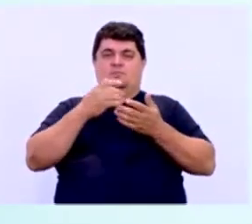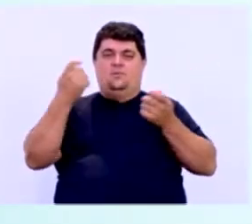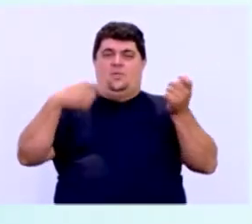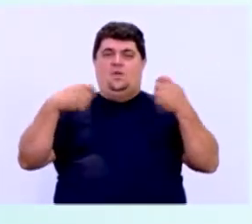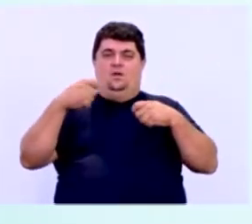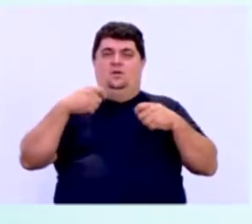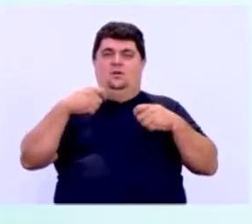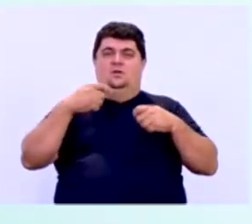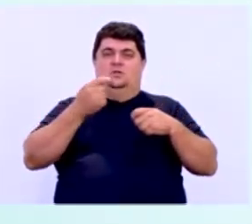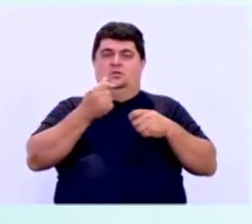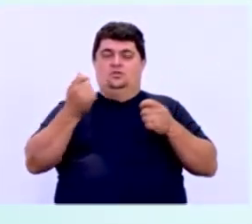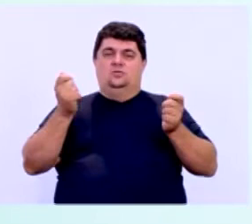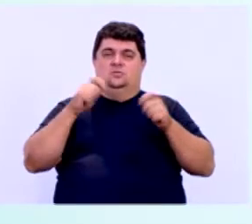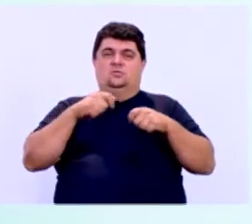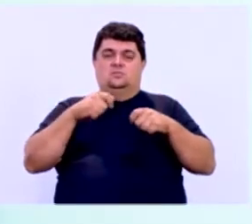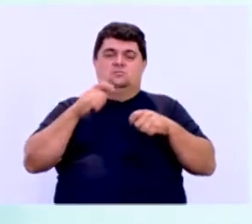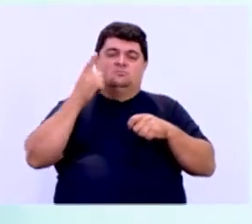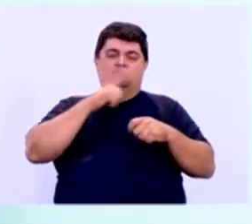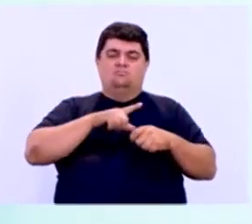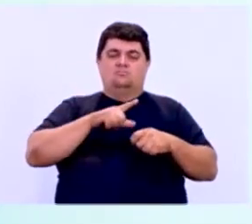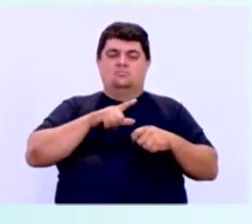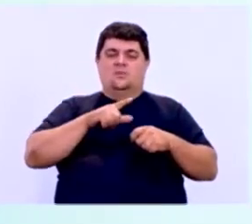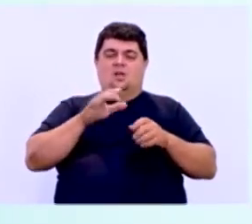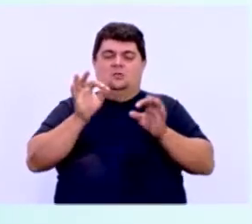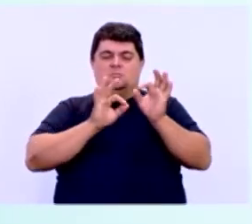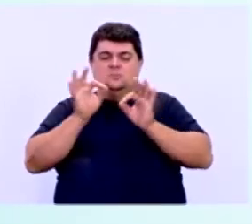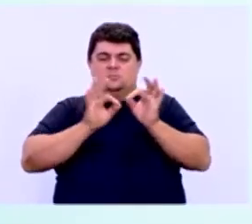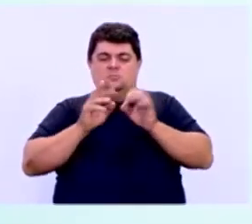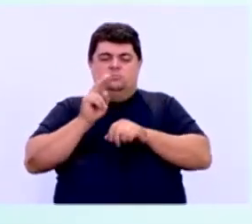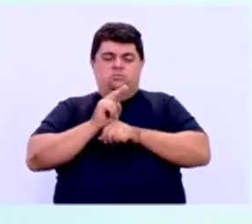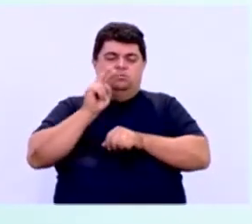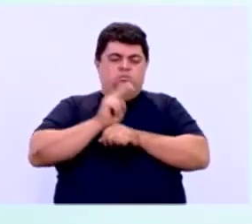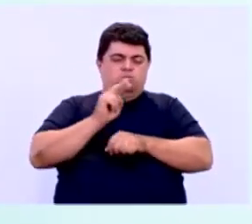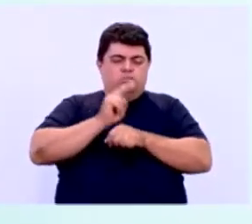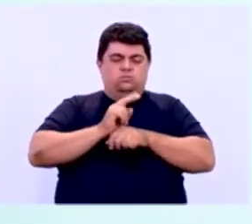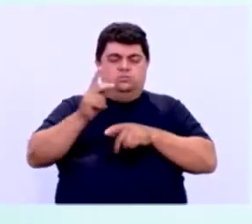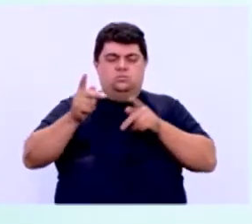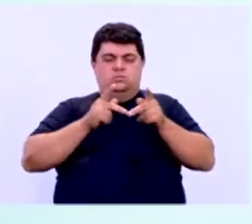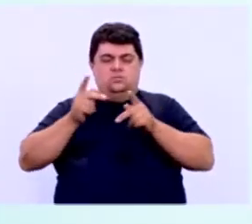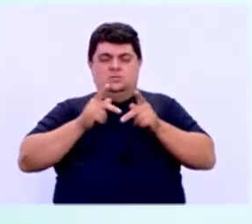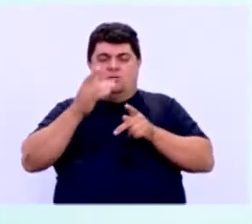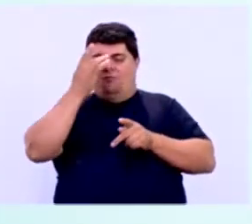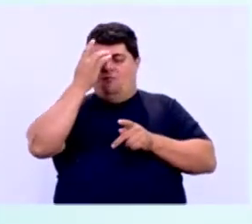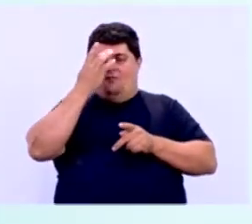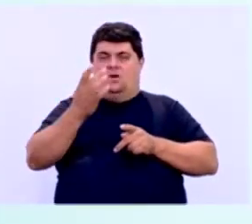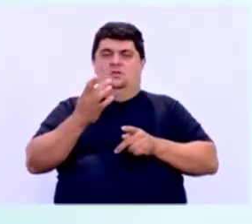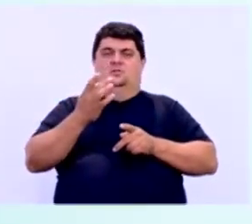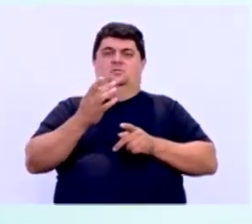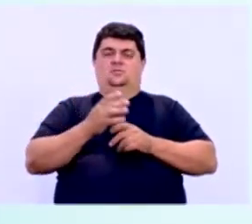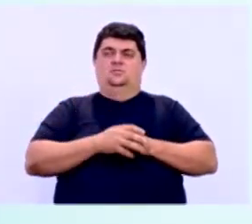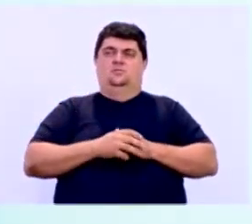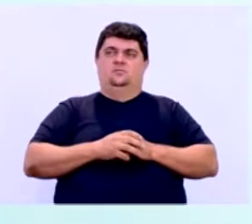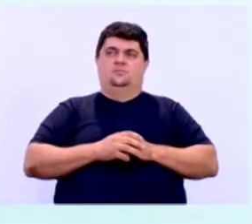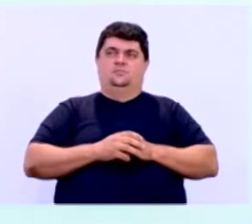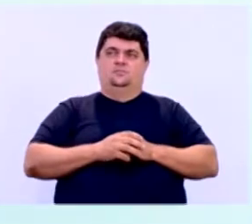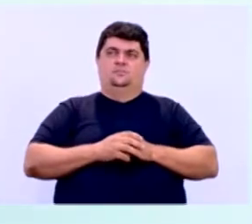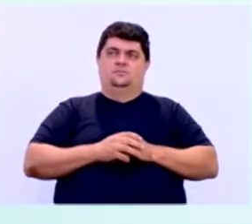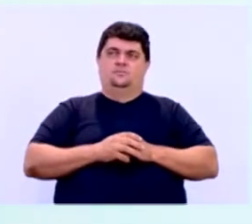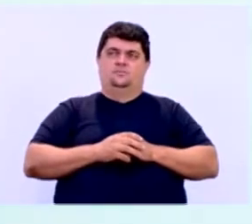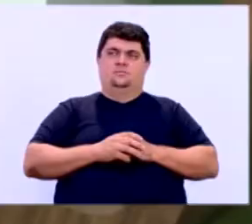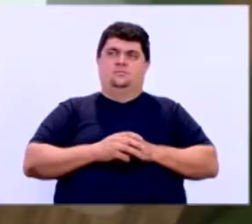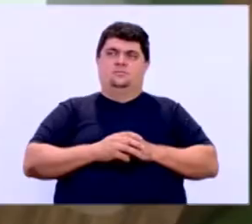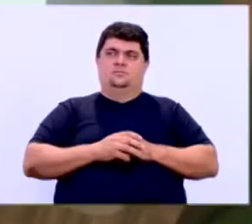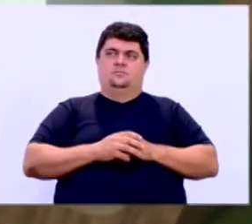empresa consegue controlar, organizar, dirigir, planejar ali o seu recurso da melhor forma possível, né, professor